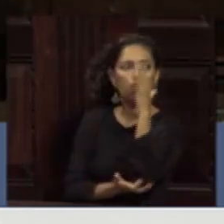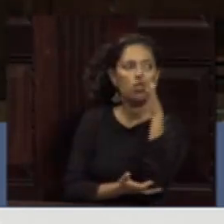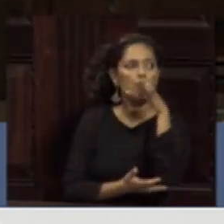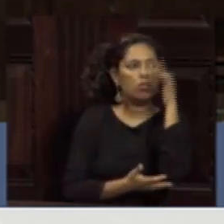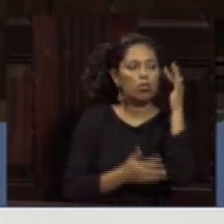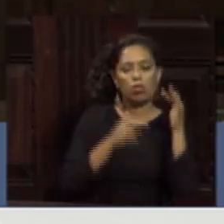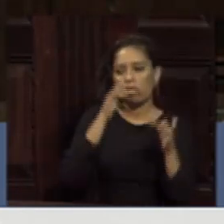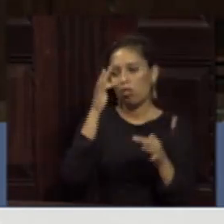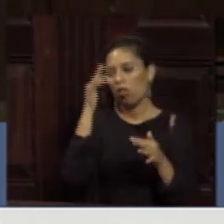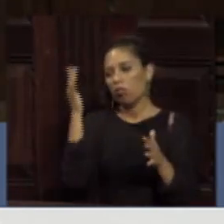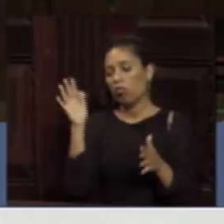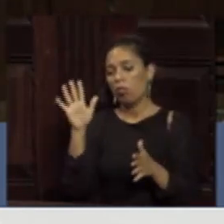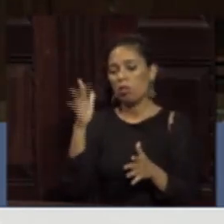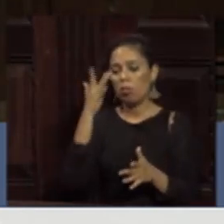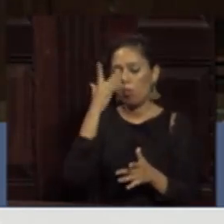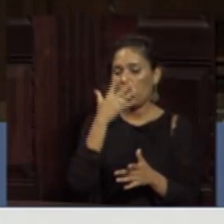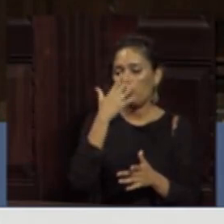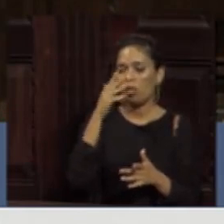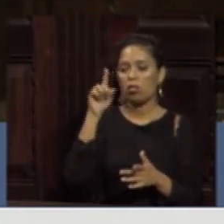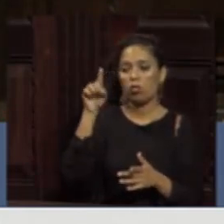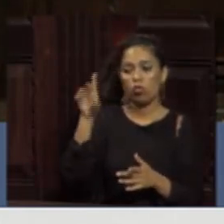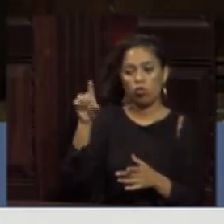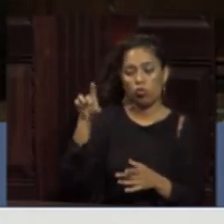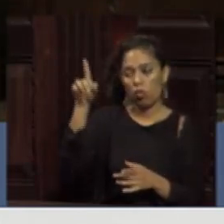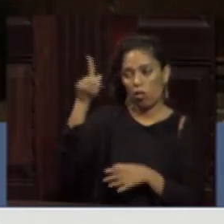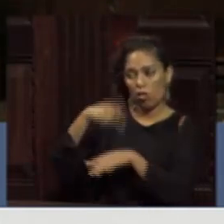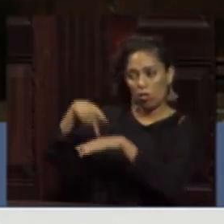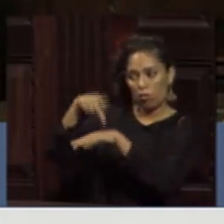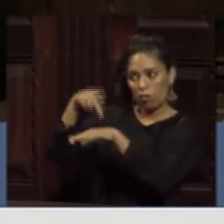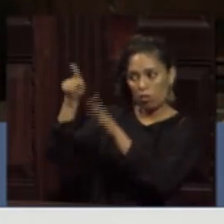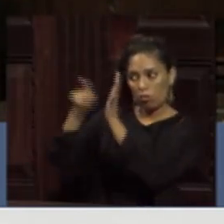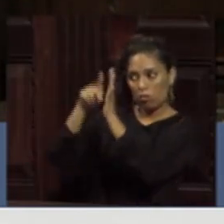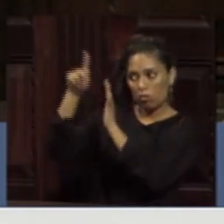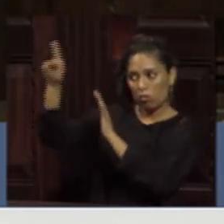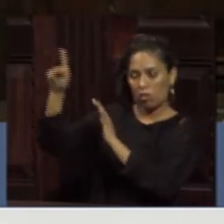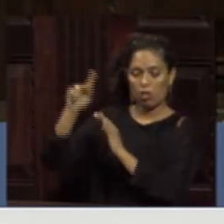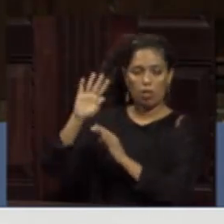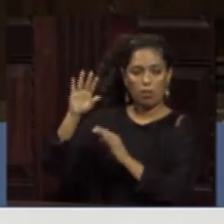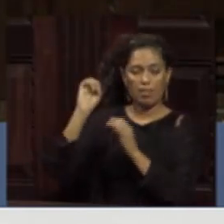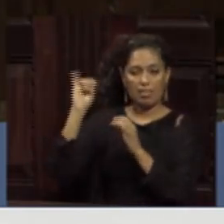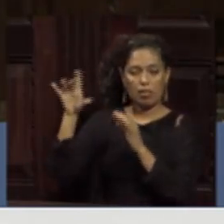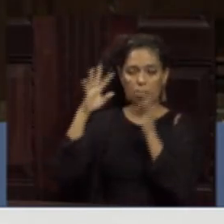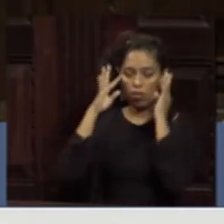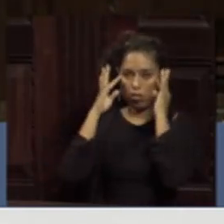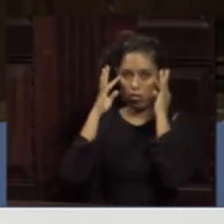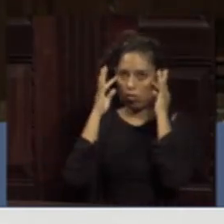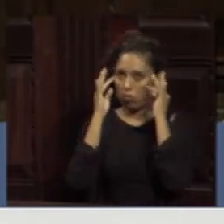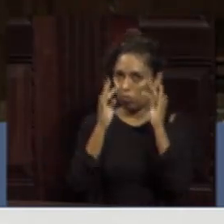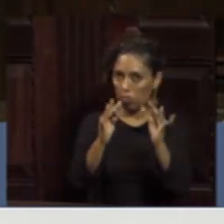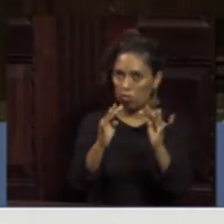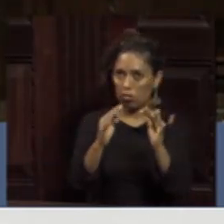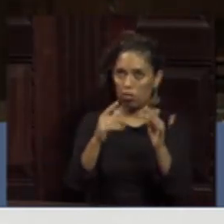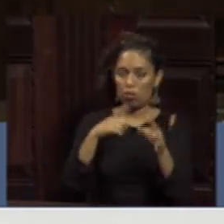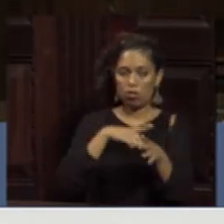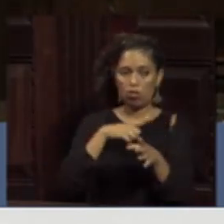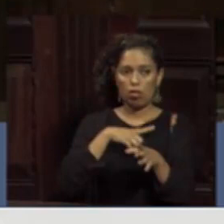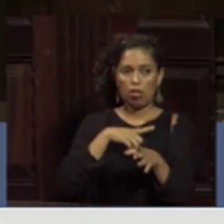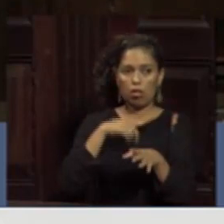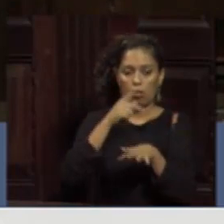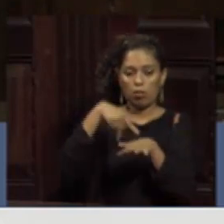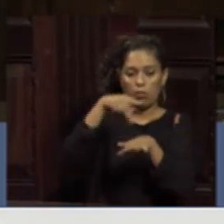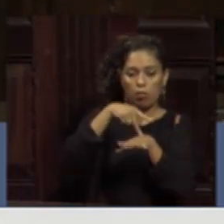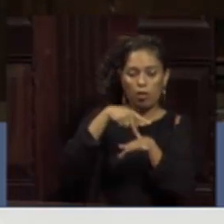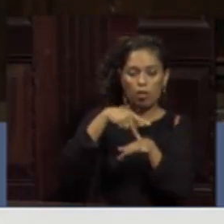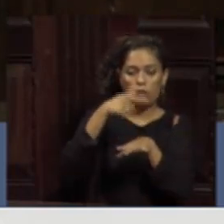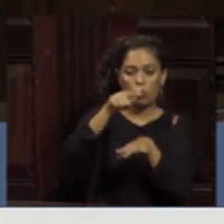apenas na Noruega. Deputado Paulo Ramos. Mas se tem a mesma responsabilidade nos países onde